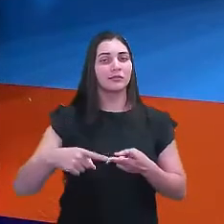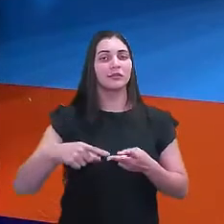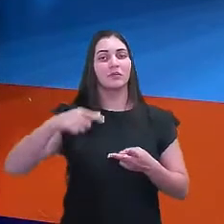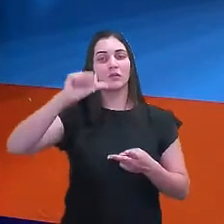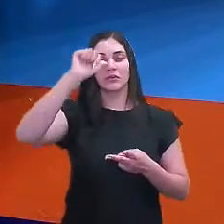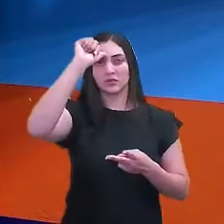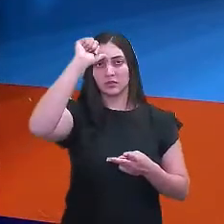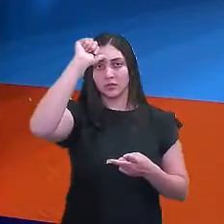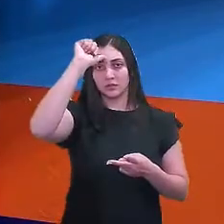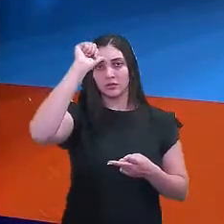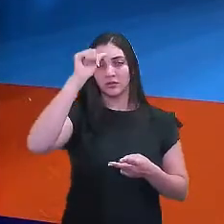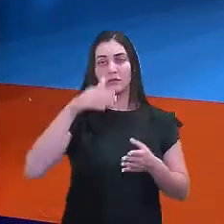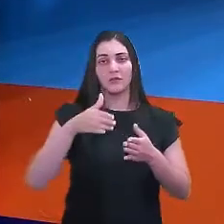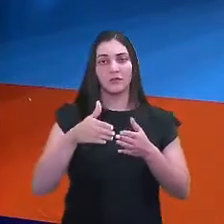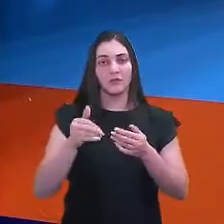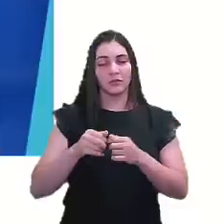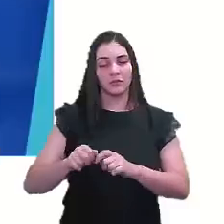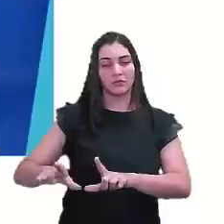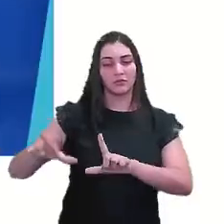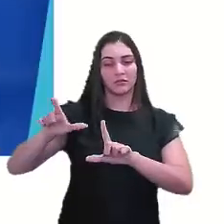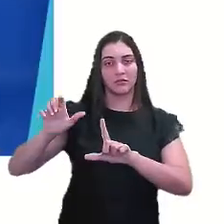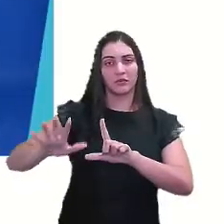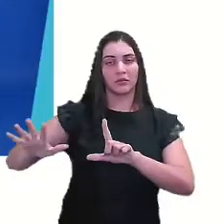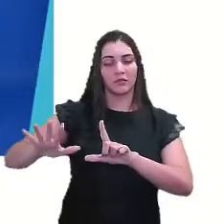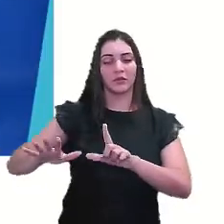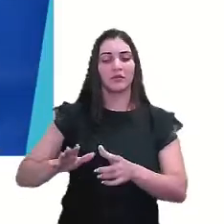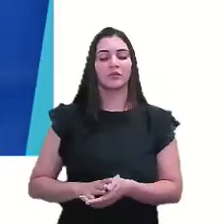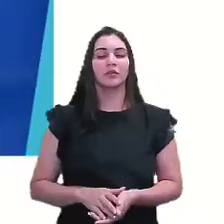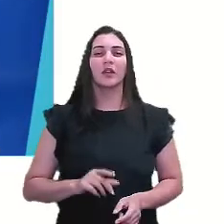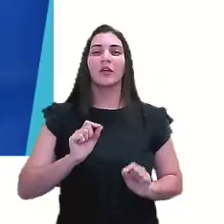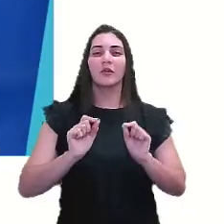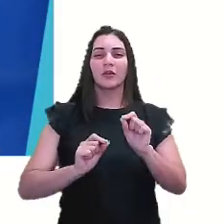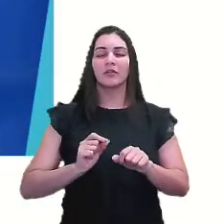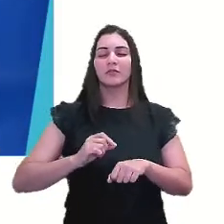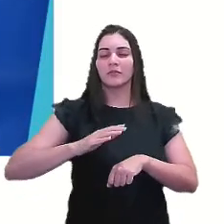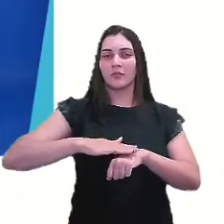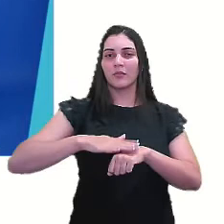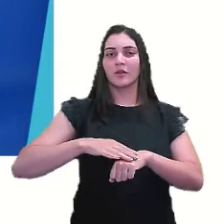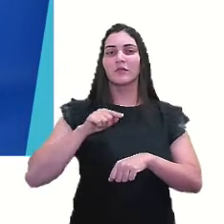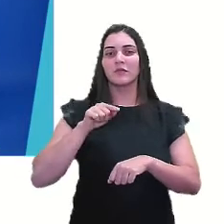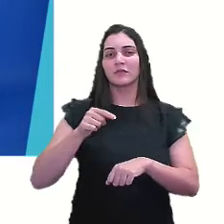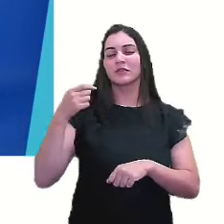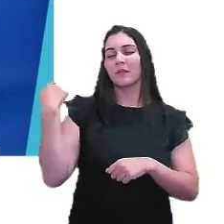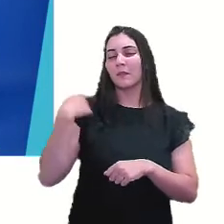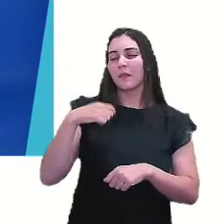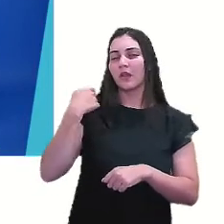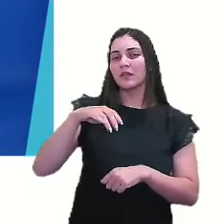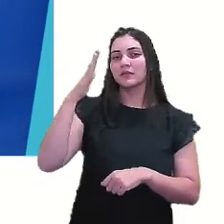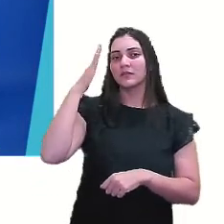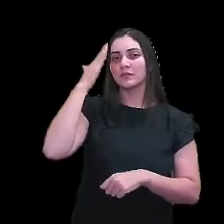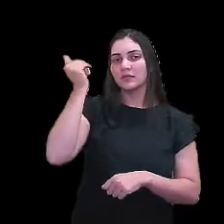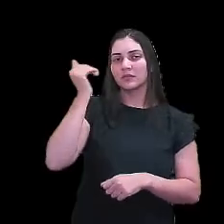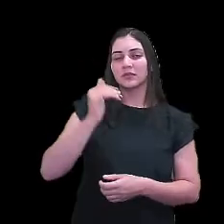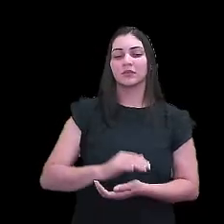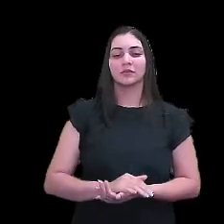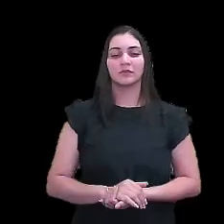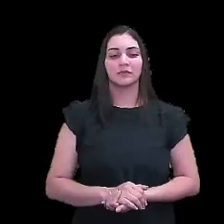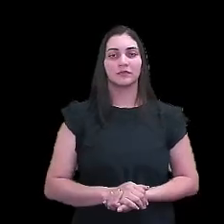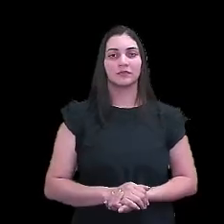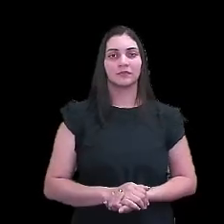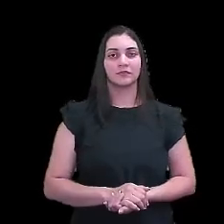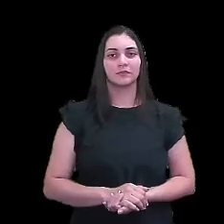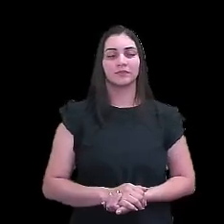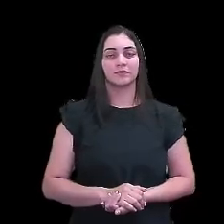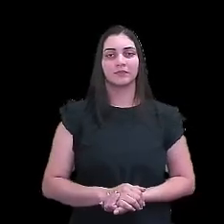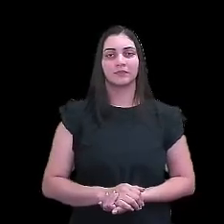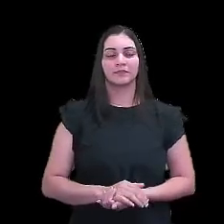já vou pedir para a produção abrir a próxima imagem, que é aquele momento, né? Você, né, precisa saber. E aí, eu já